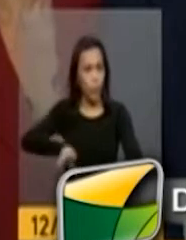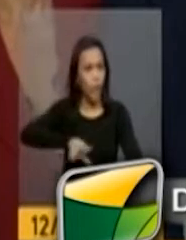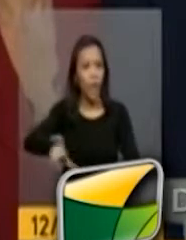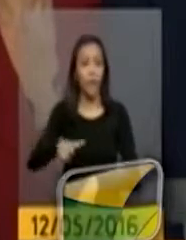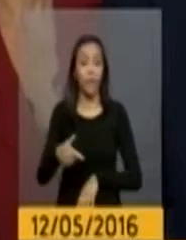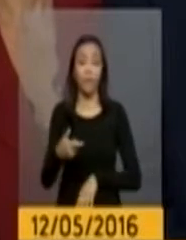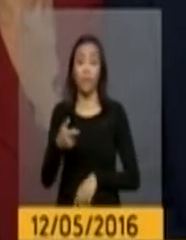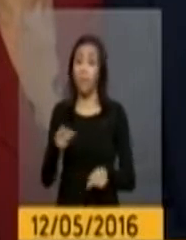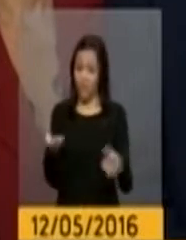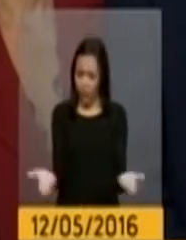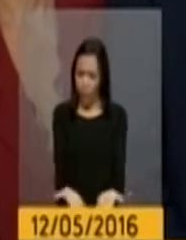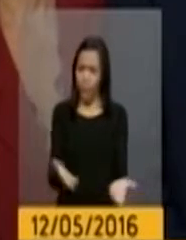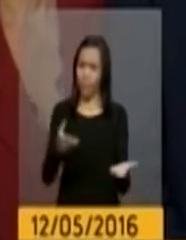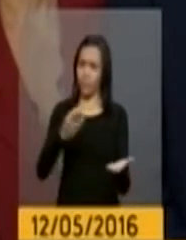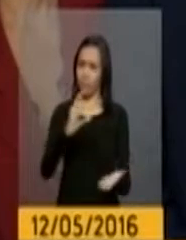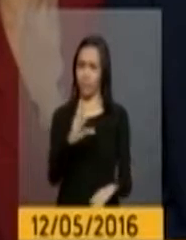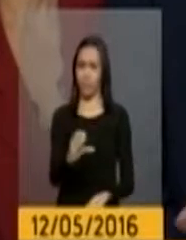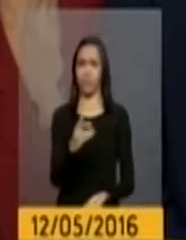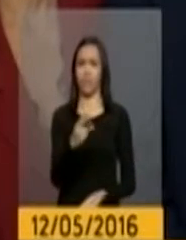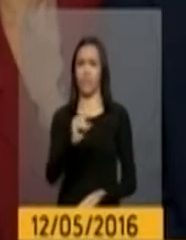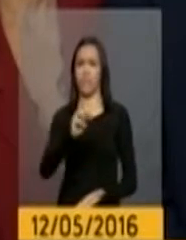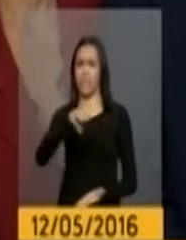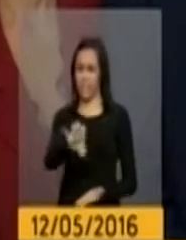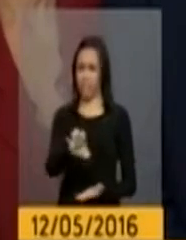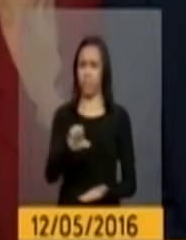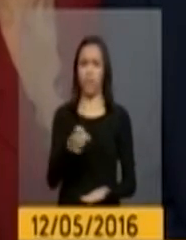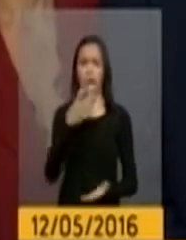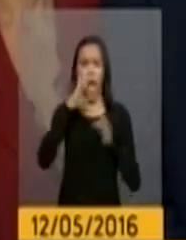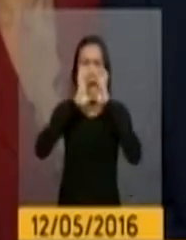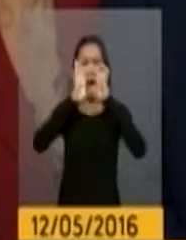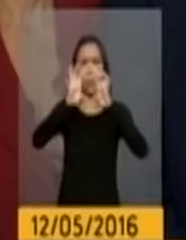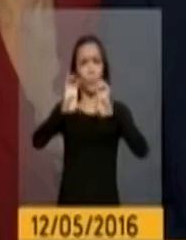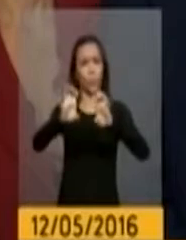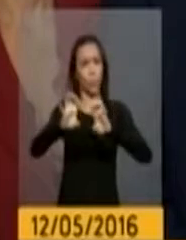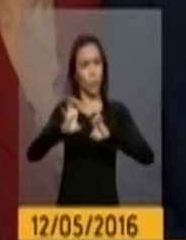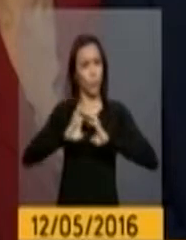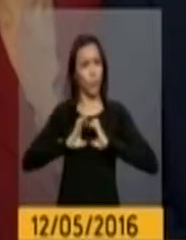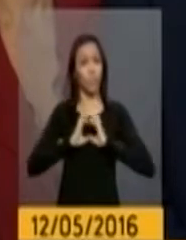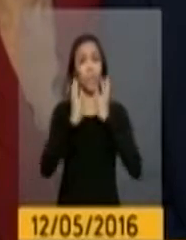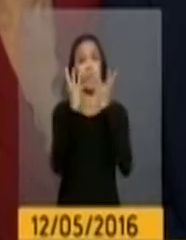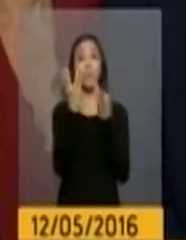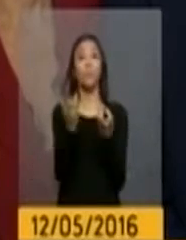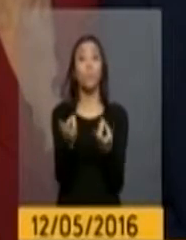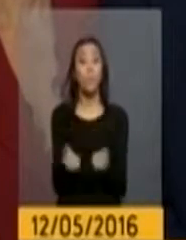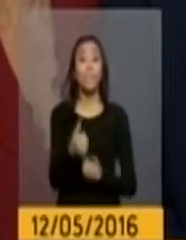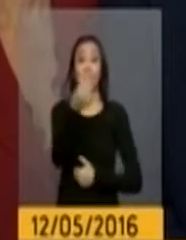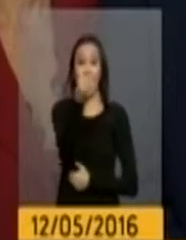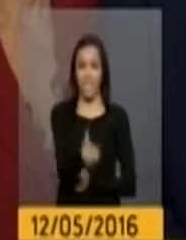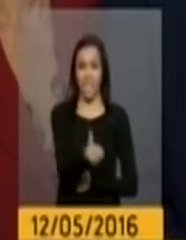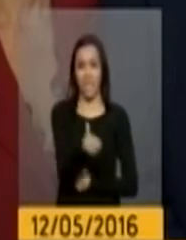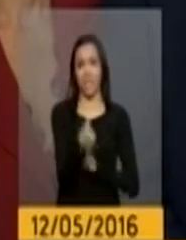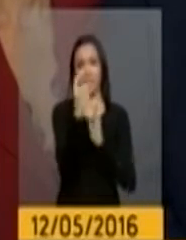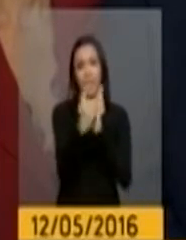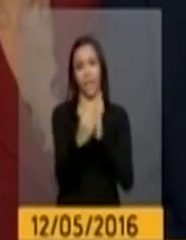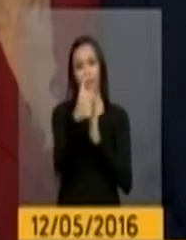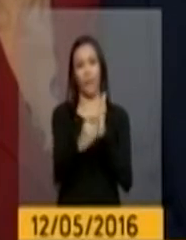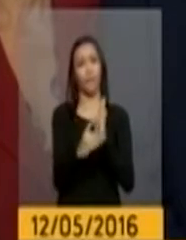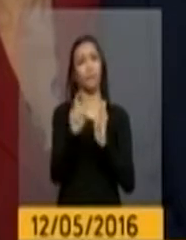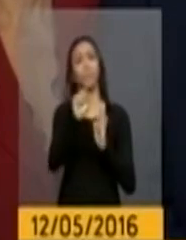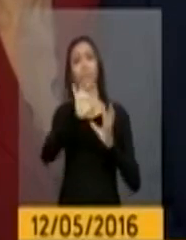não é crime agora. Acusam-me de ter editado 6 decretos de